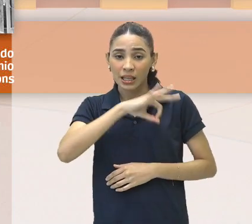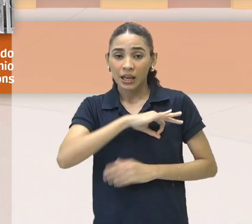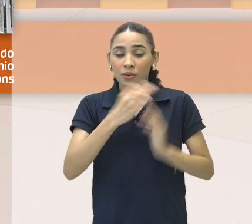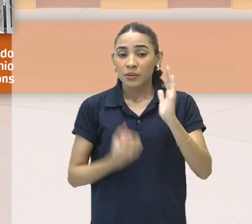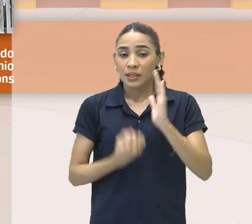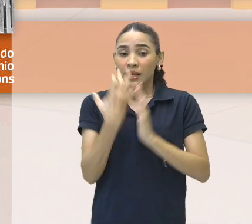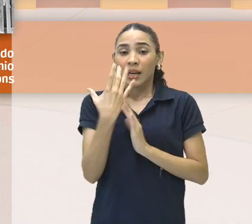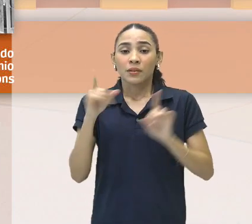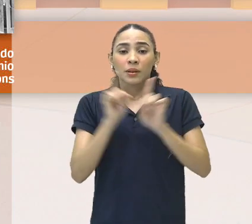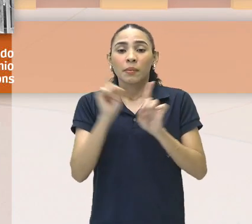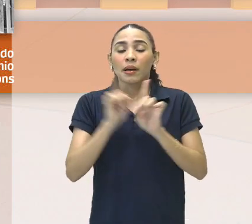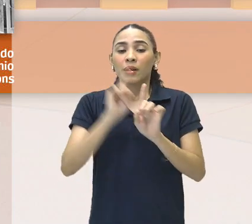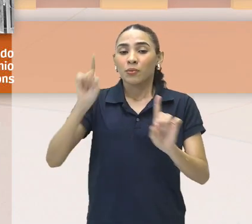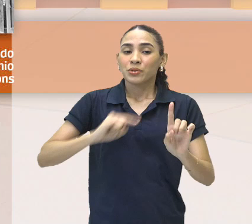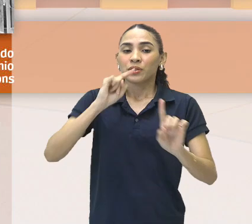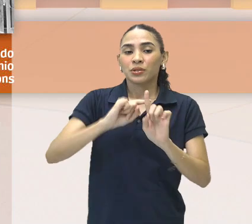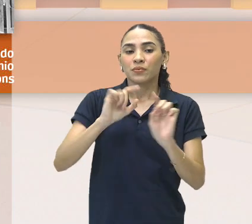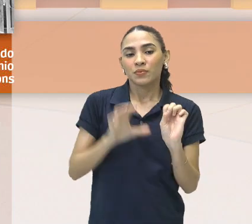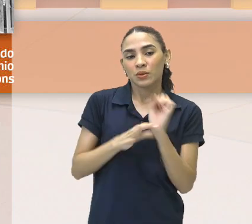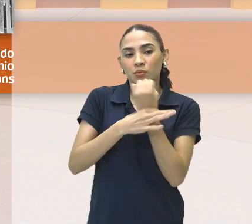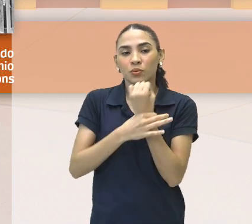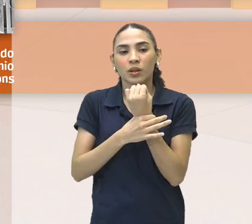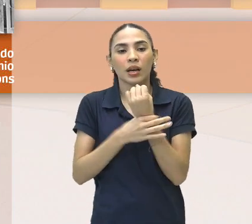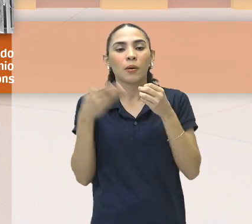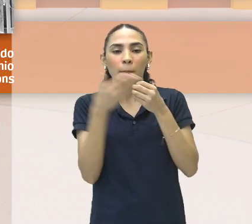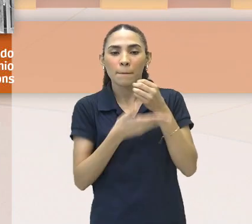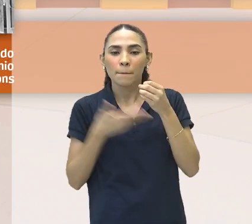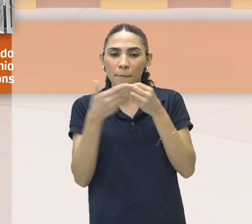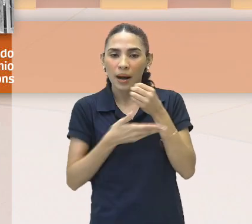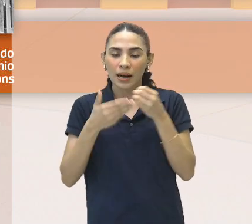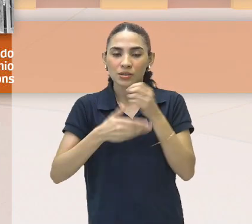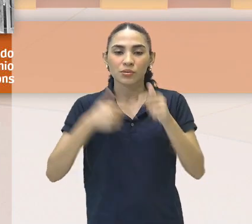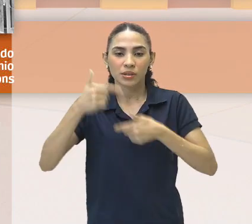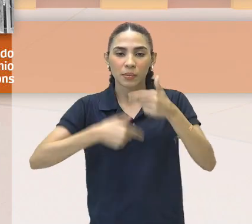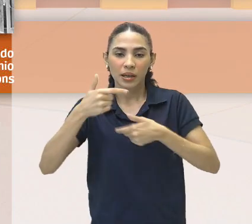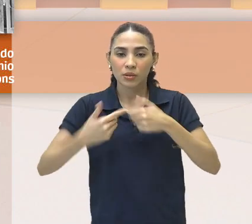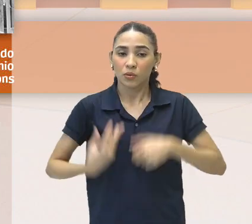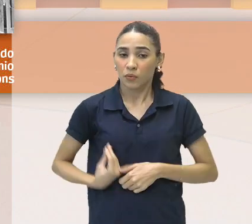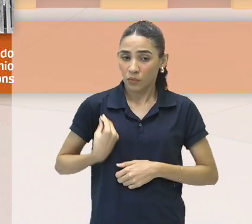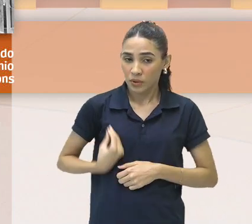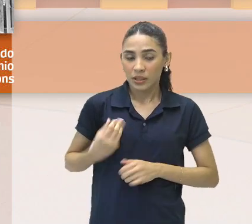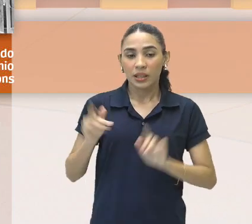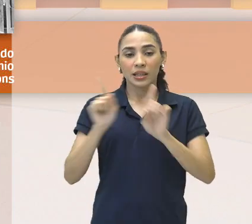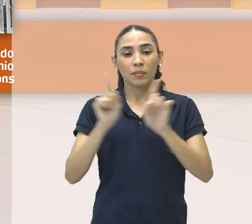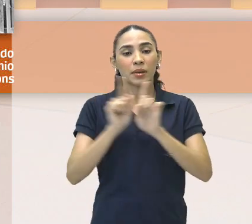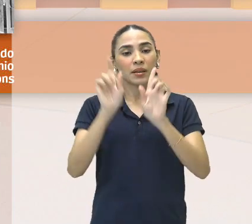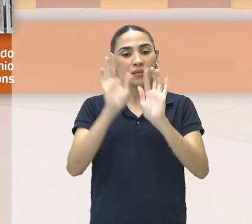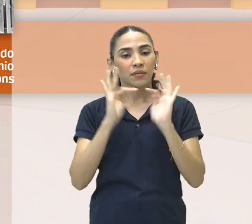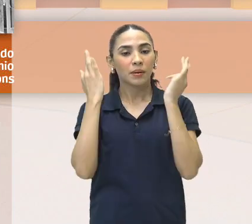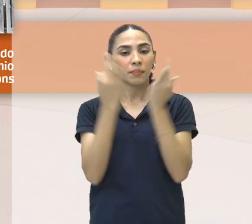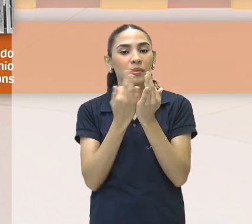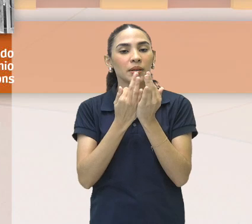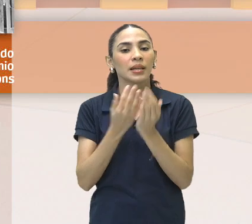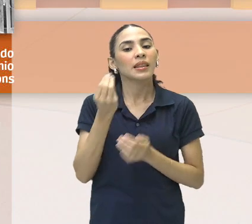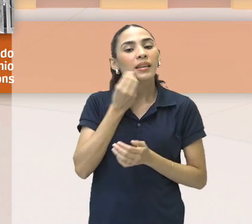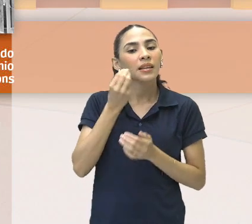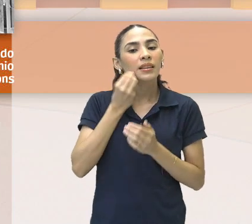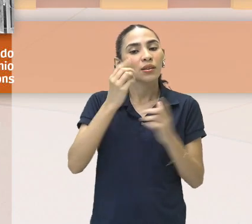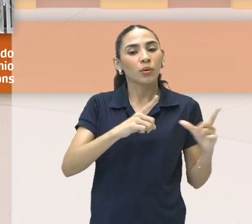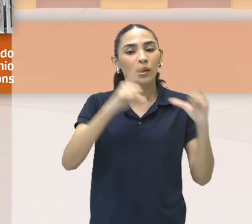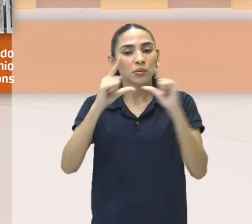foi criado para assegurar o sustento básico do trabalhador e sua família, buscando reduzir